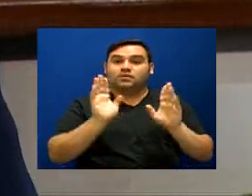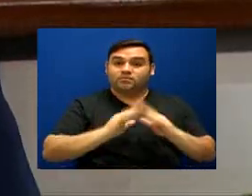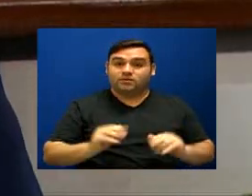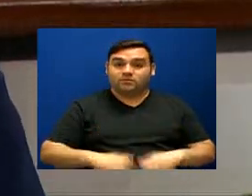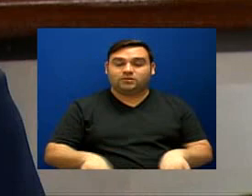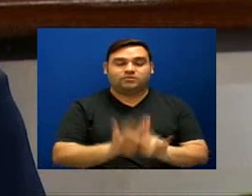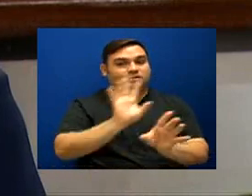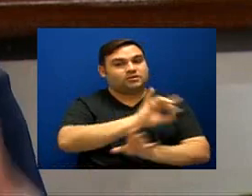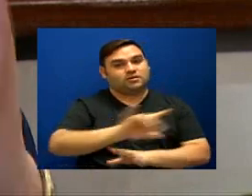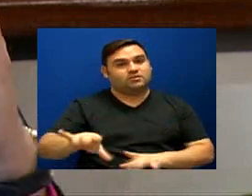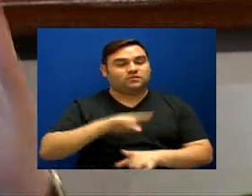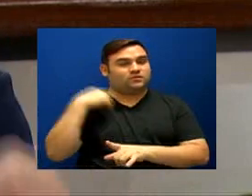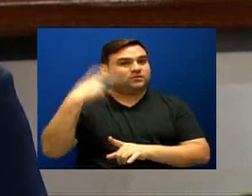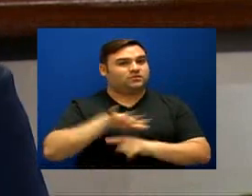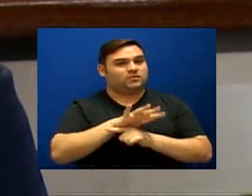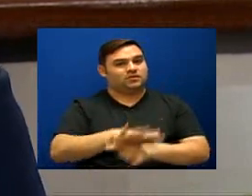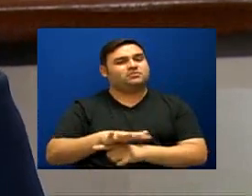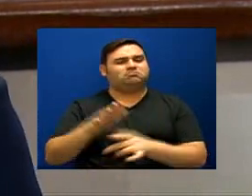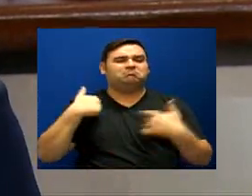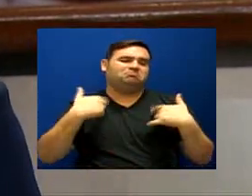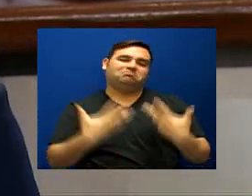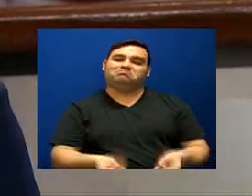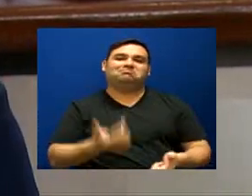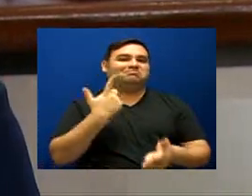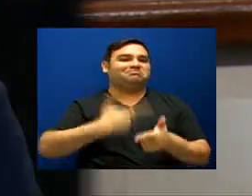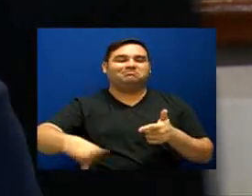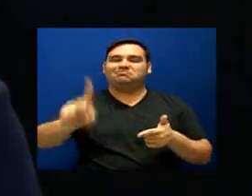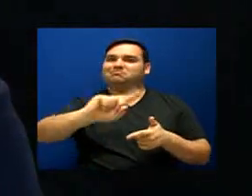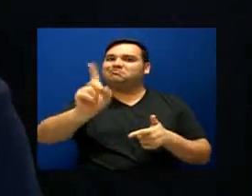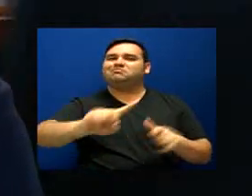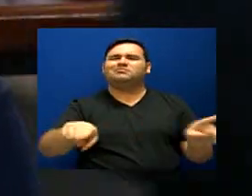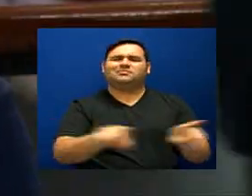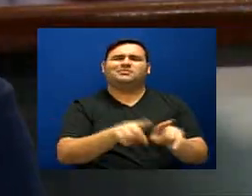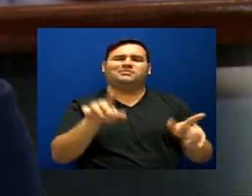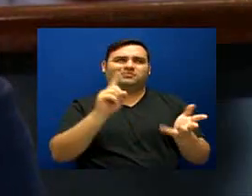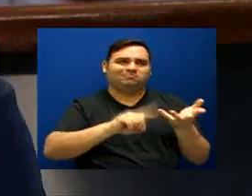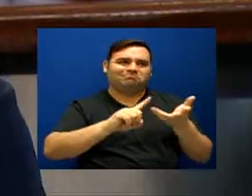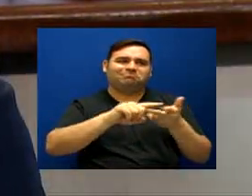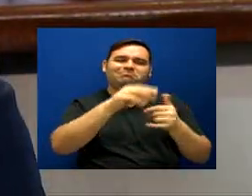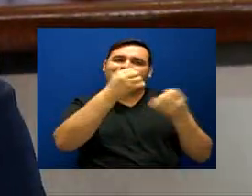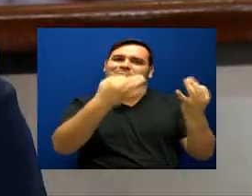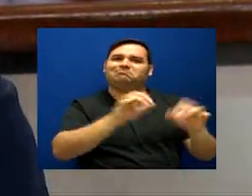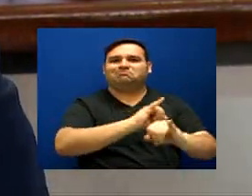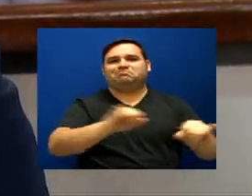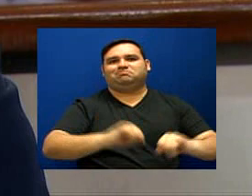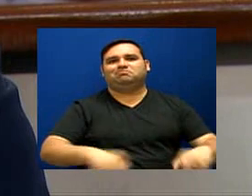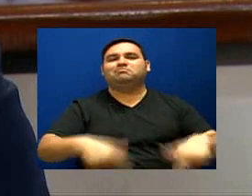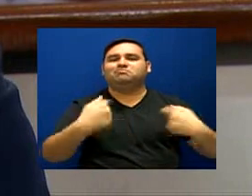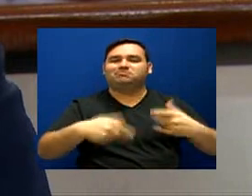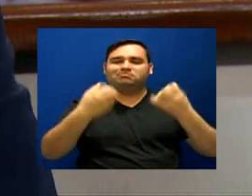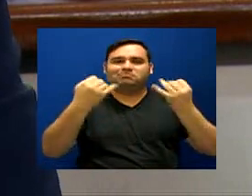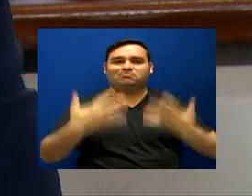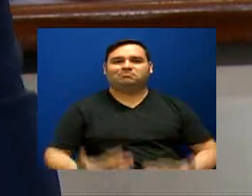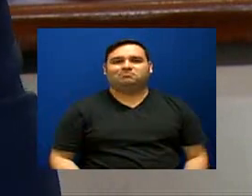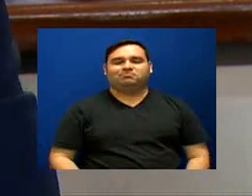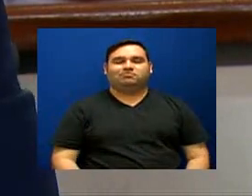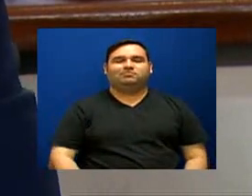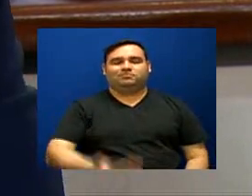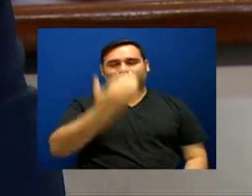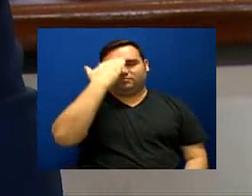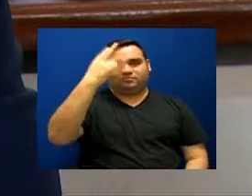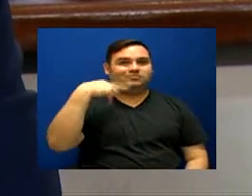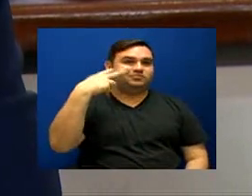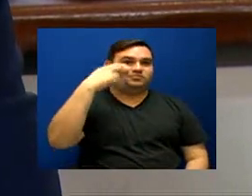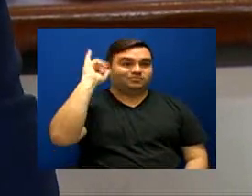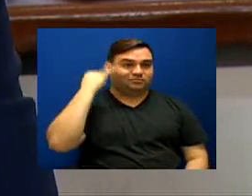ou aquilo de cada vereador. Então, eu concordo, para mim não tem problema nenhum que esses dados também sejam divulgados de forma transparente. Obrigado,